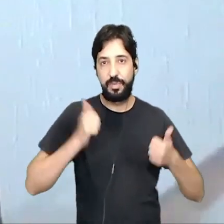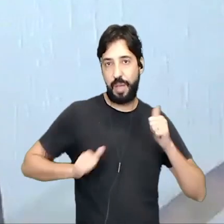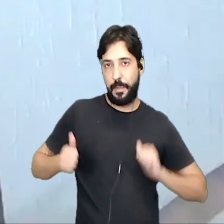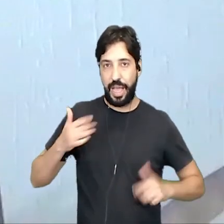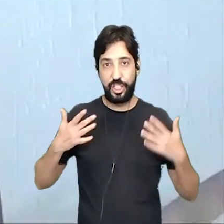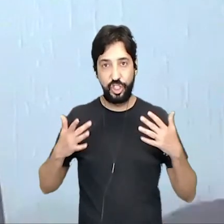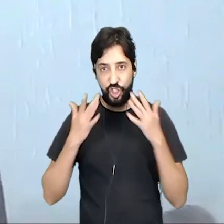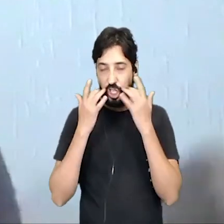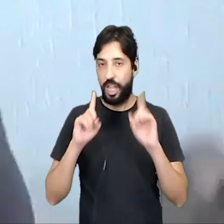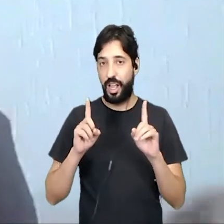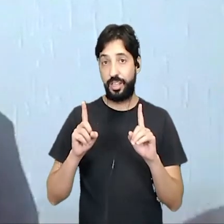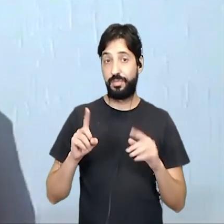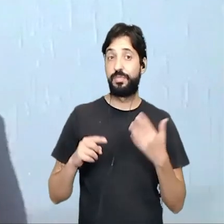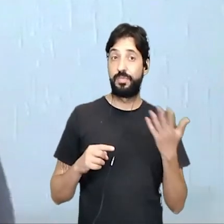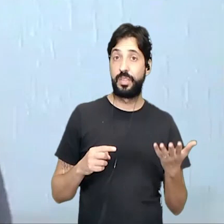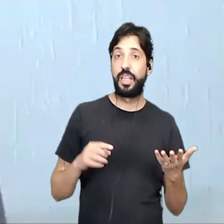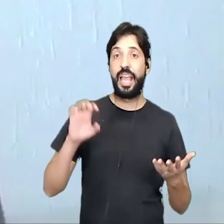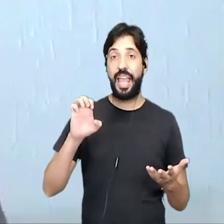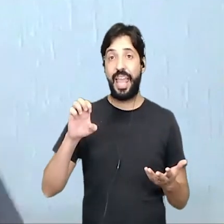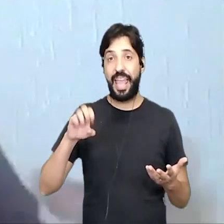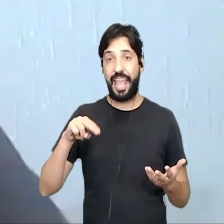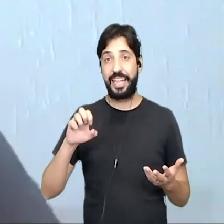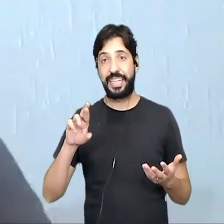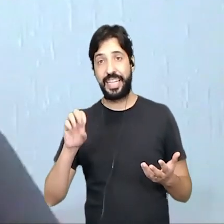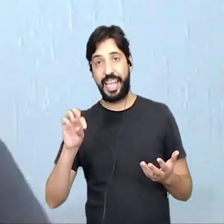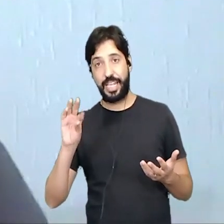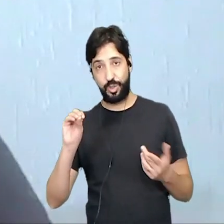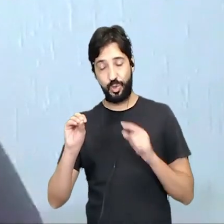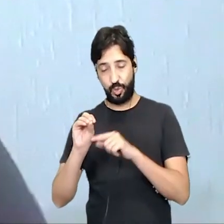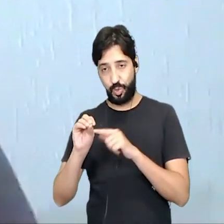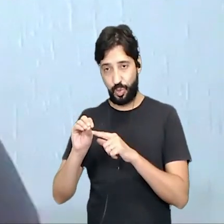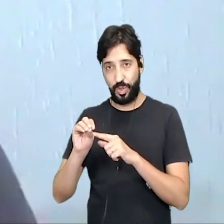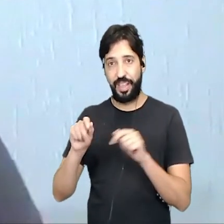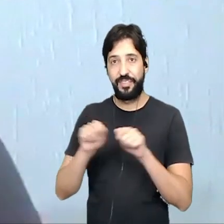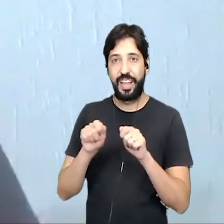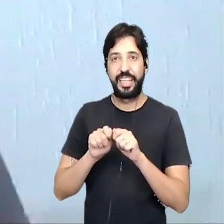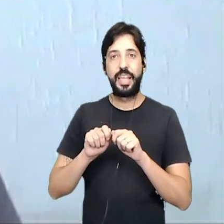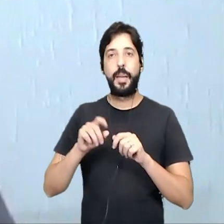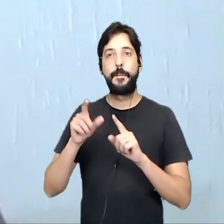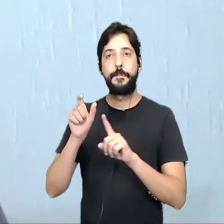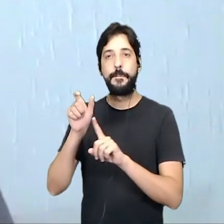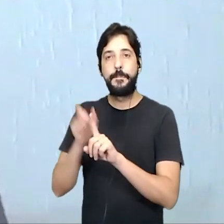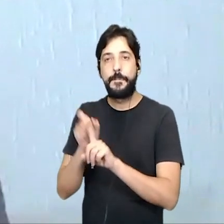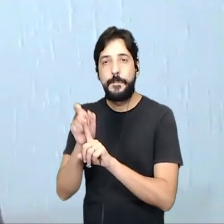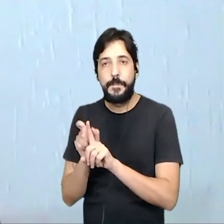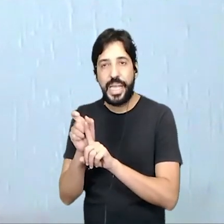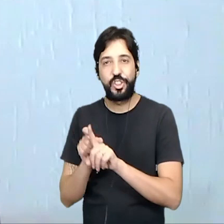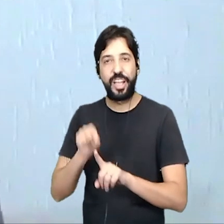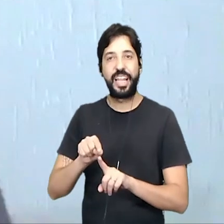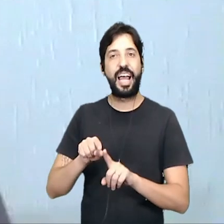e sem documento, e o Ernesto Neto fazendo um personagem não humano, porque além